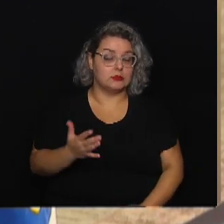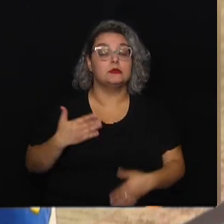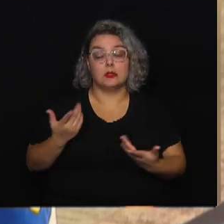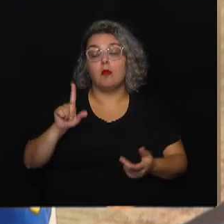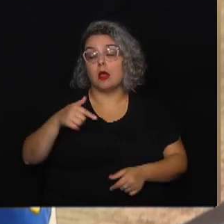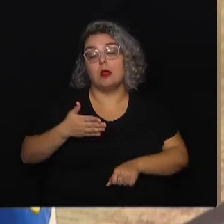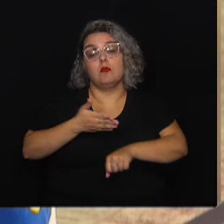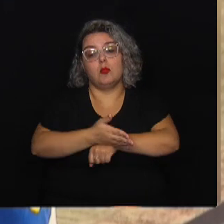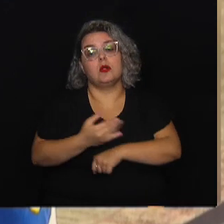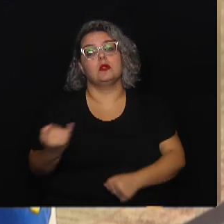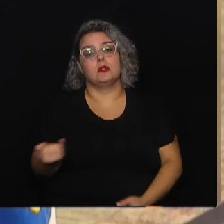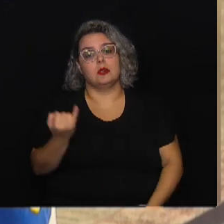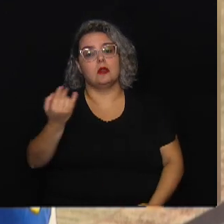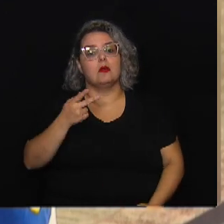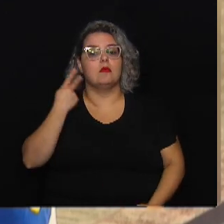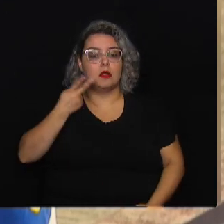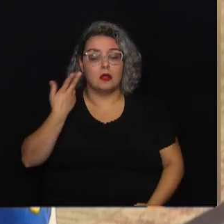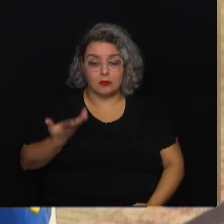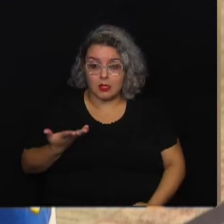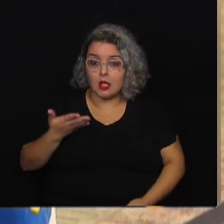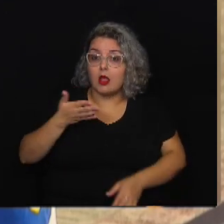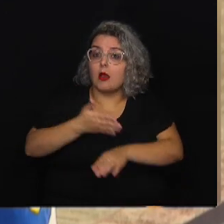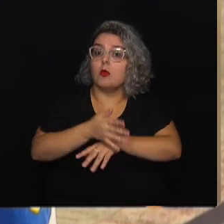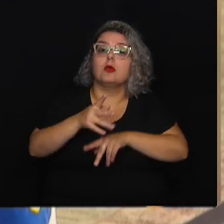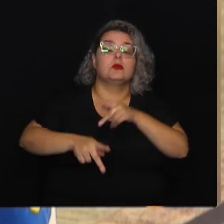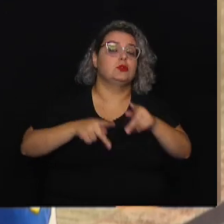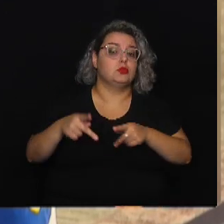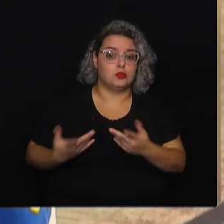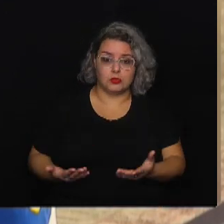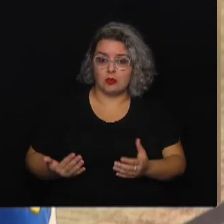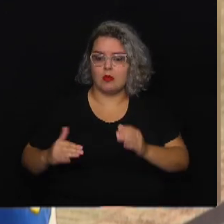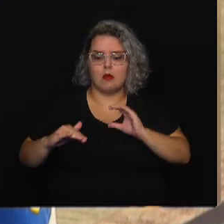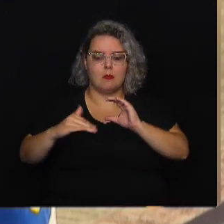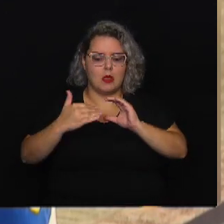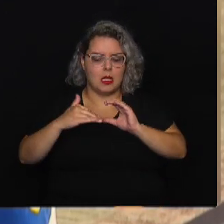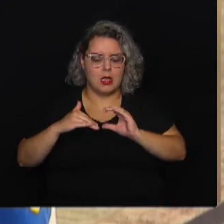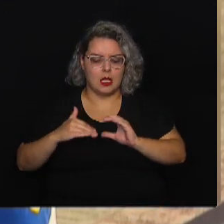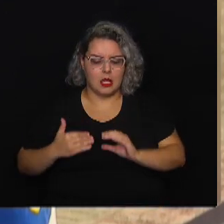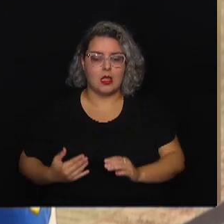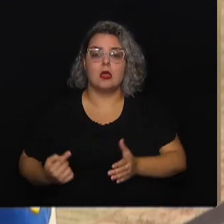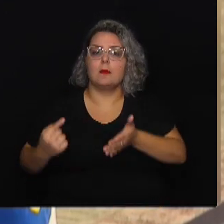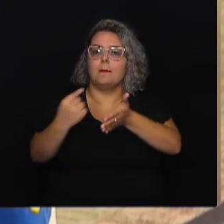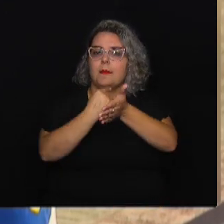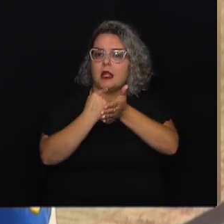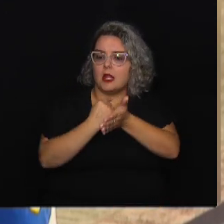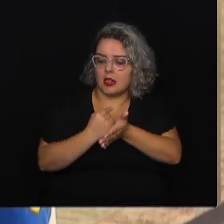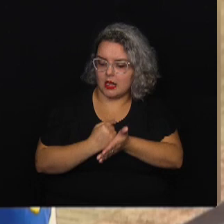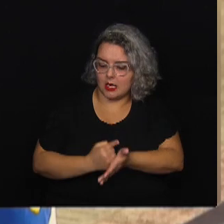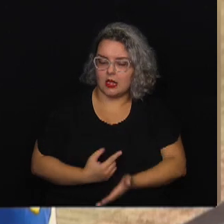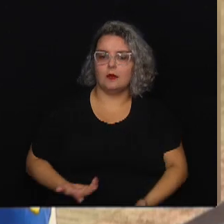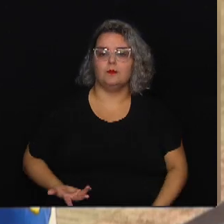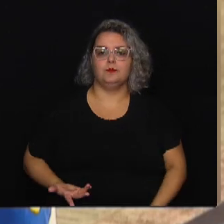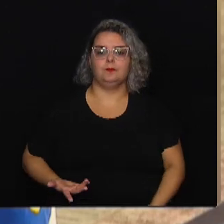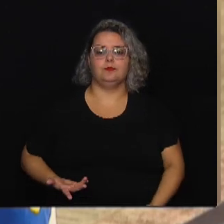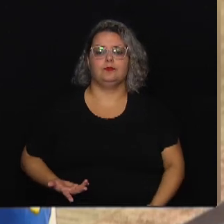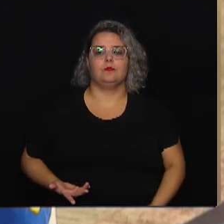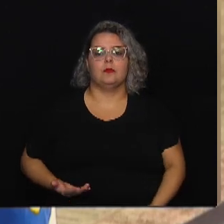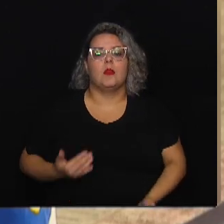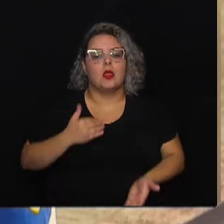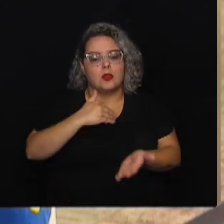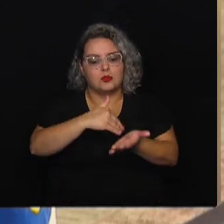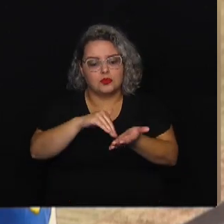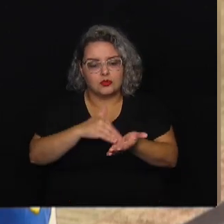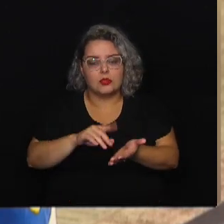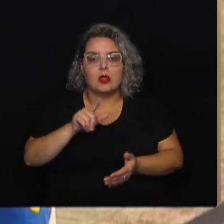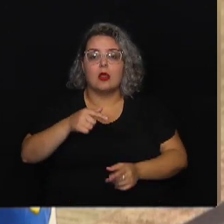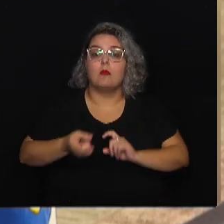dos vereadores, a participação da população, enviando suas perguntas, através do secretário, porque é uma reunião